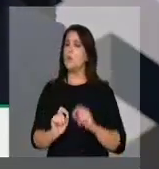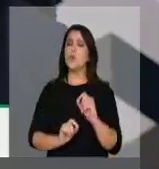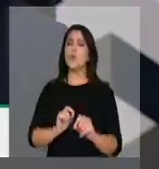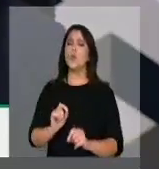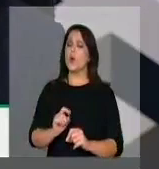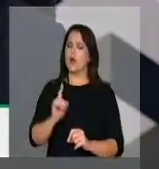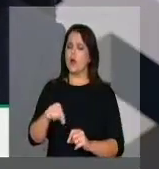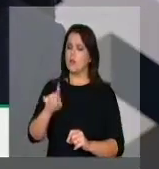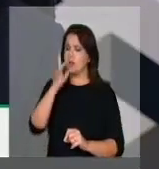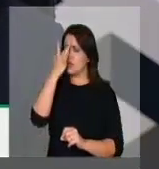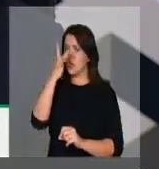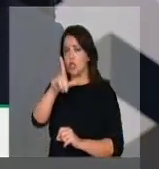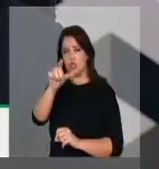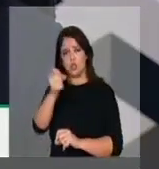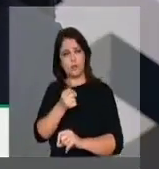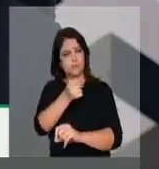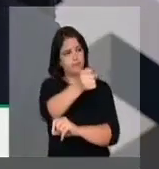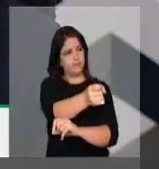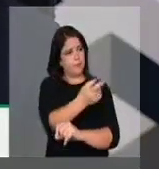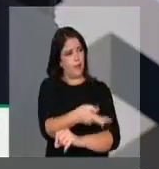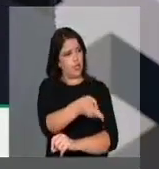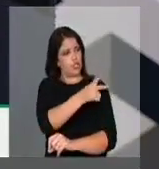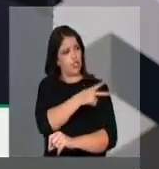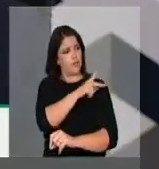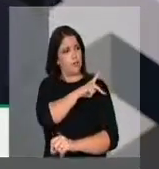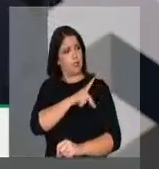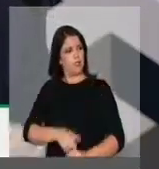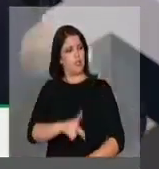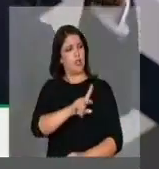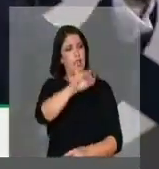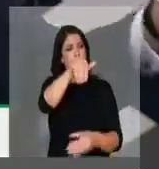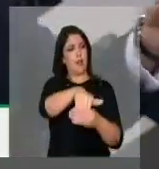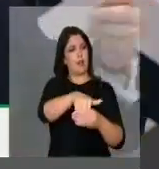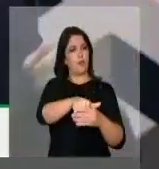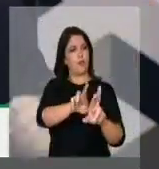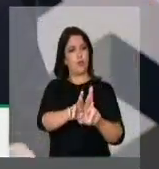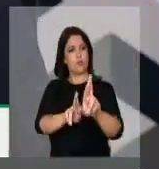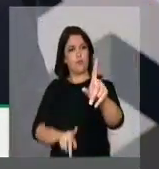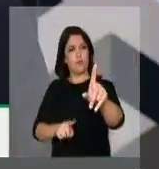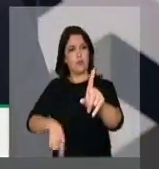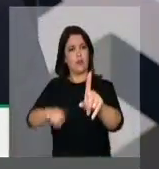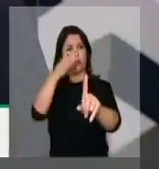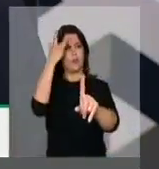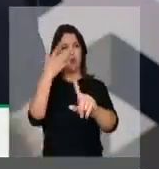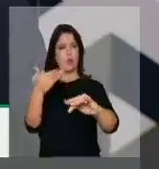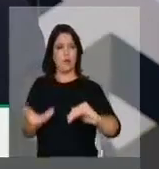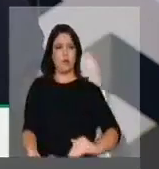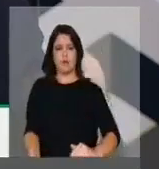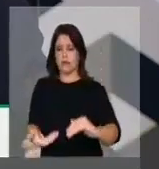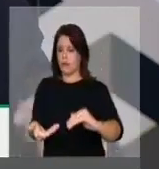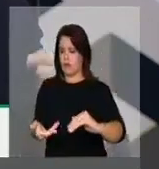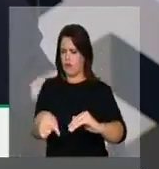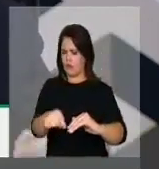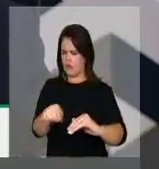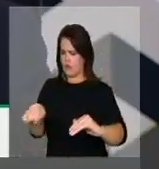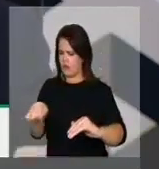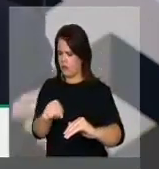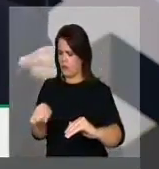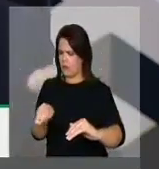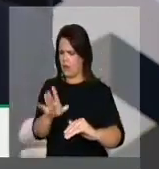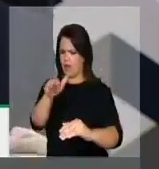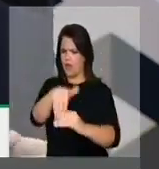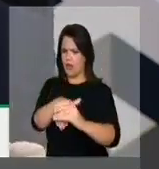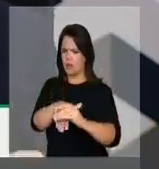que é eleito chefe do governo é eleito por uma eleição distinta do parlamento. E como ele é eleito por